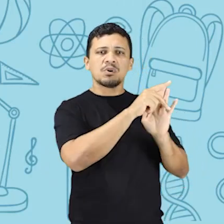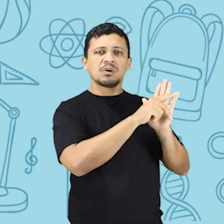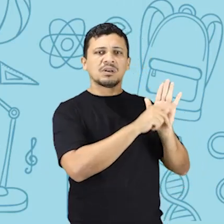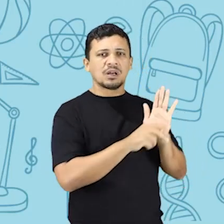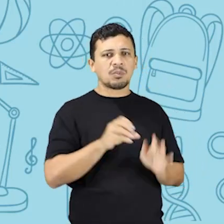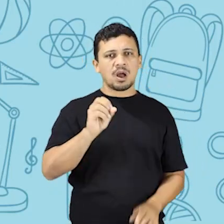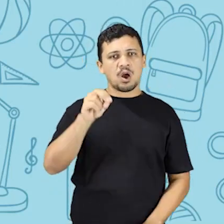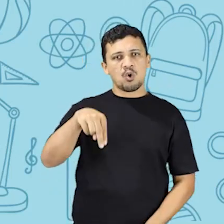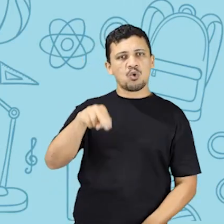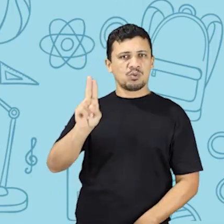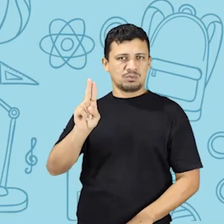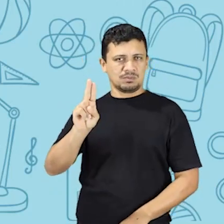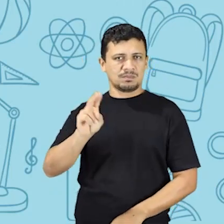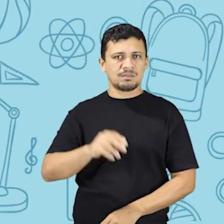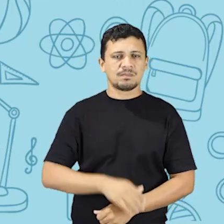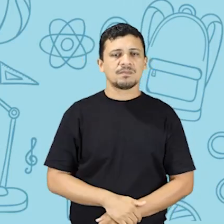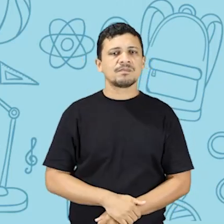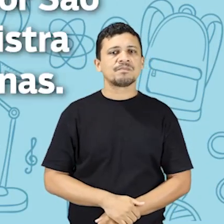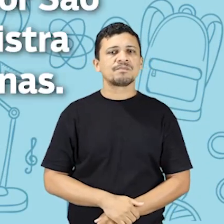Nações Unidas.